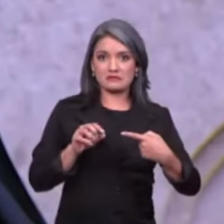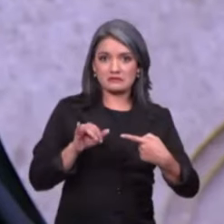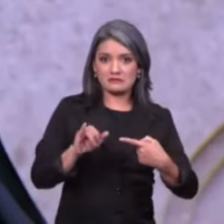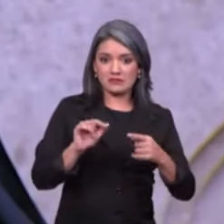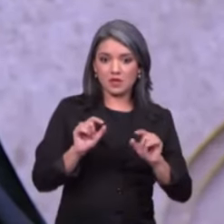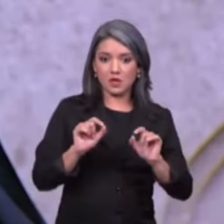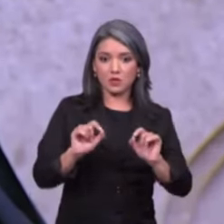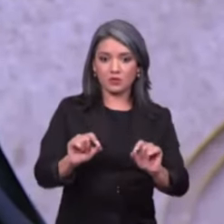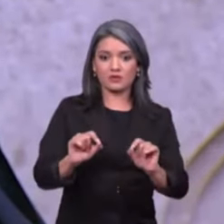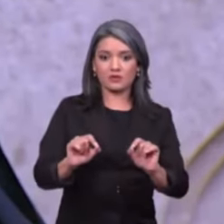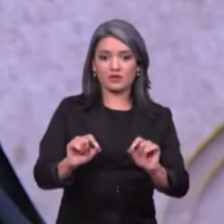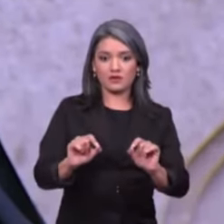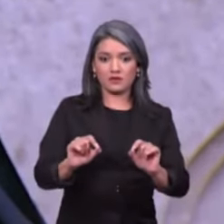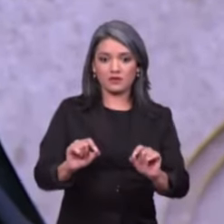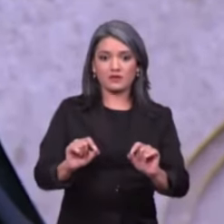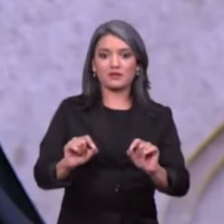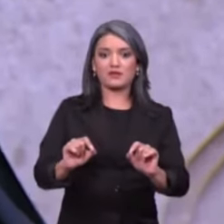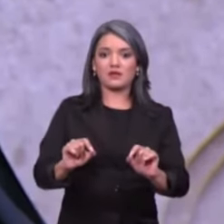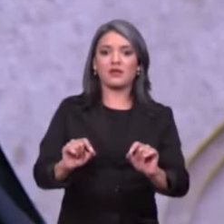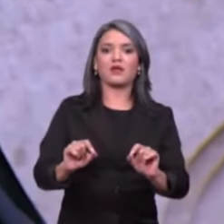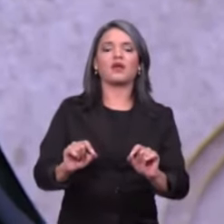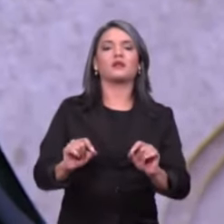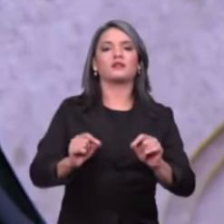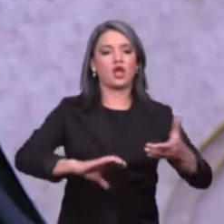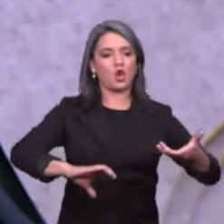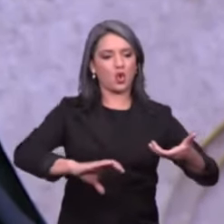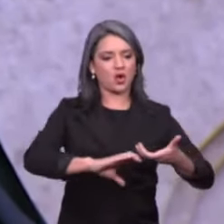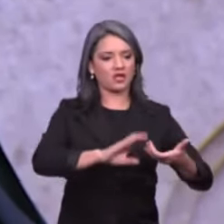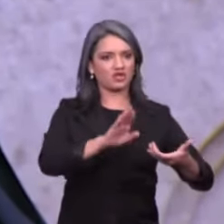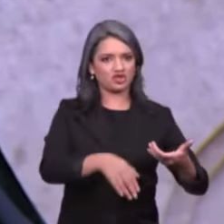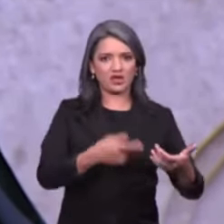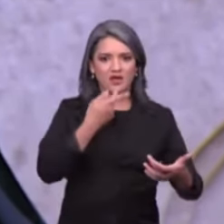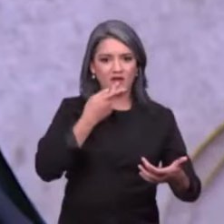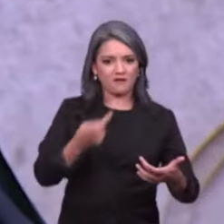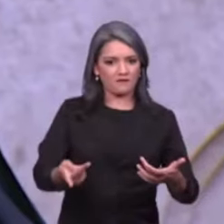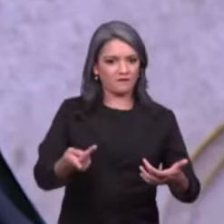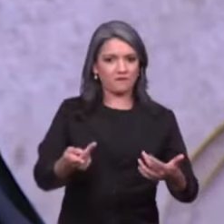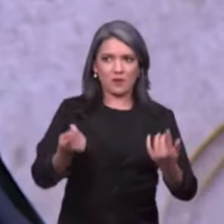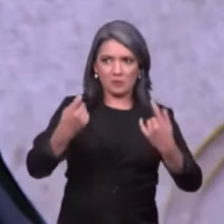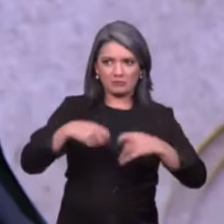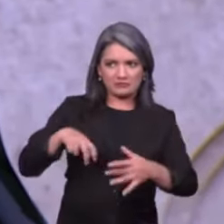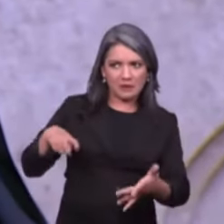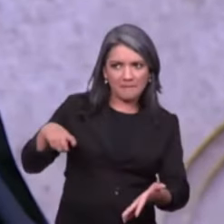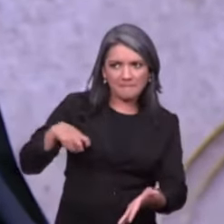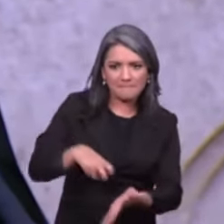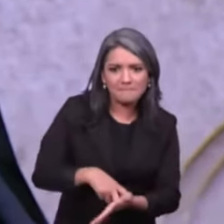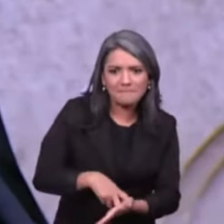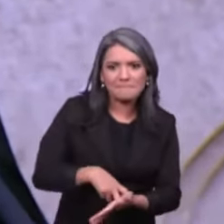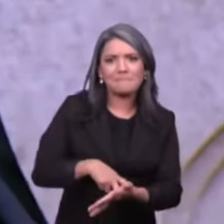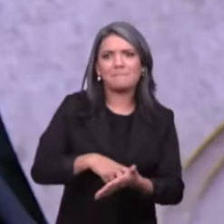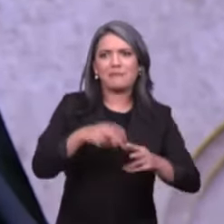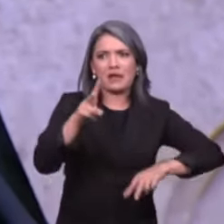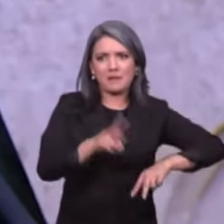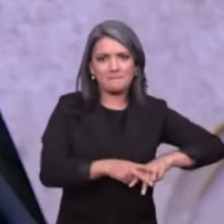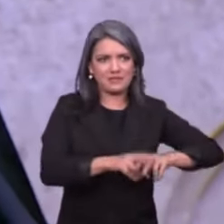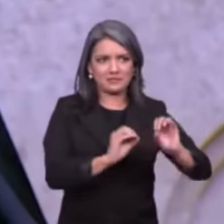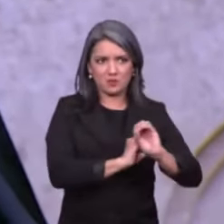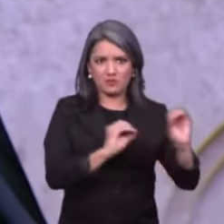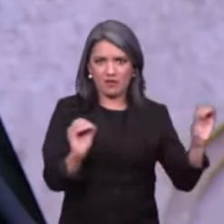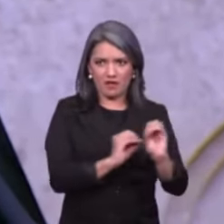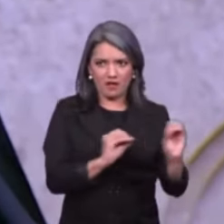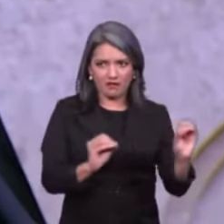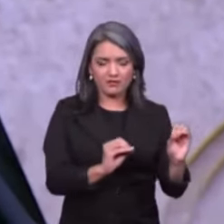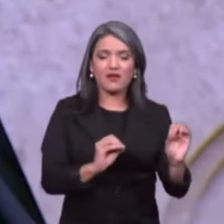a despenalização realizada pelo Congresso Nacional, despenalização significando que não tem pena de prisão,